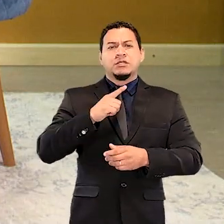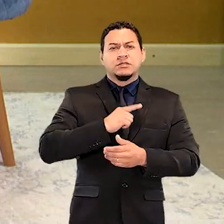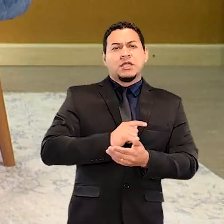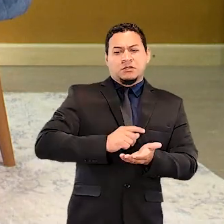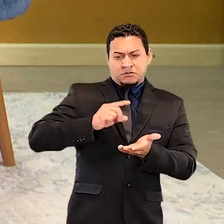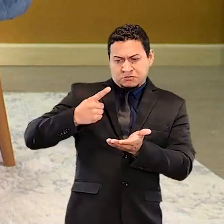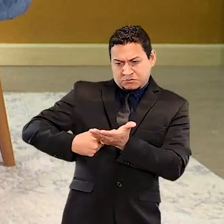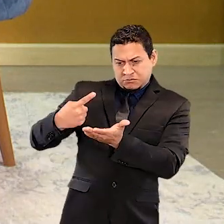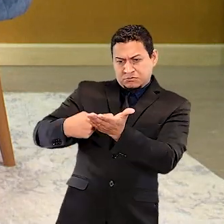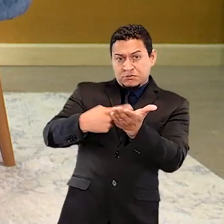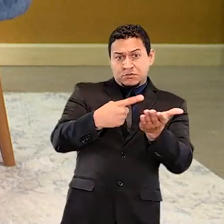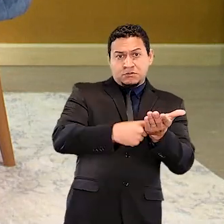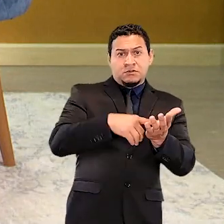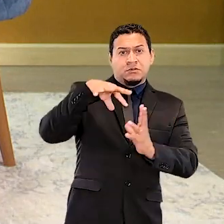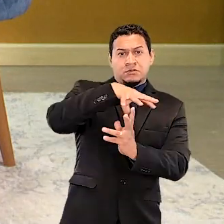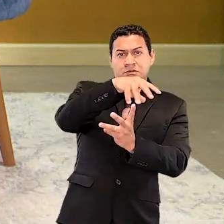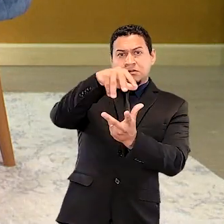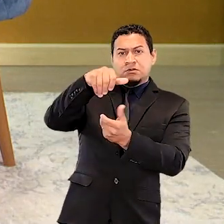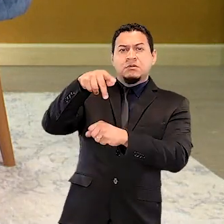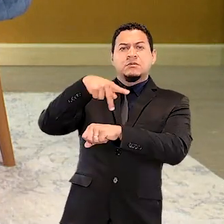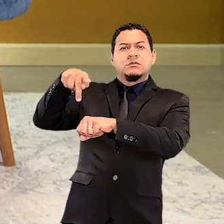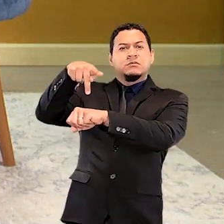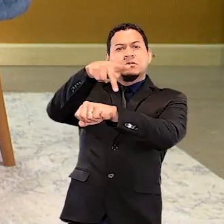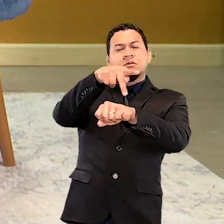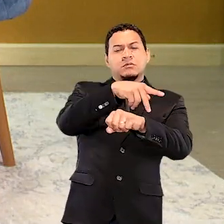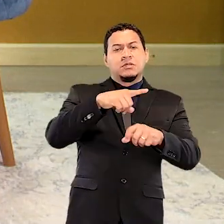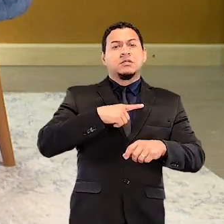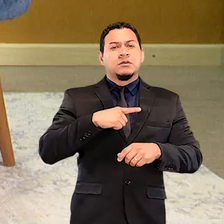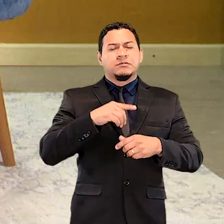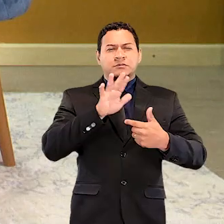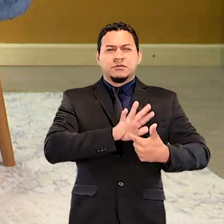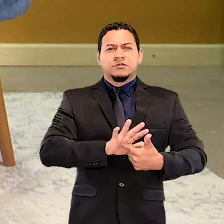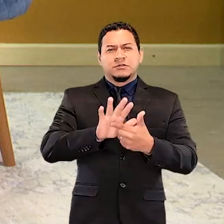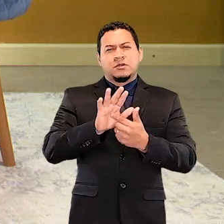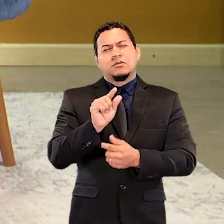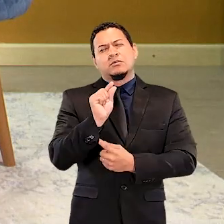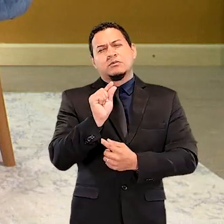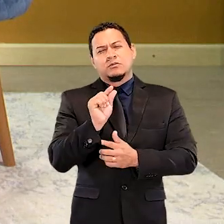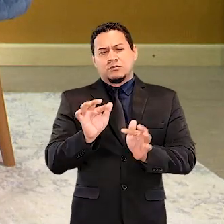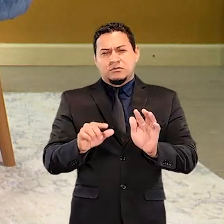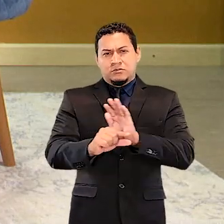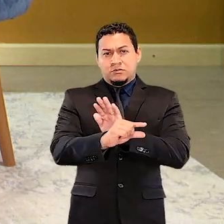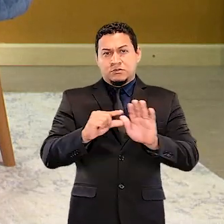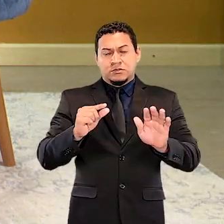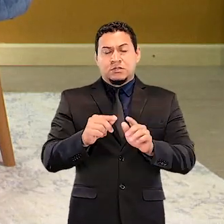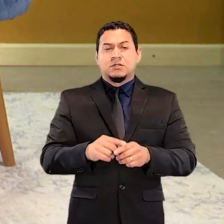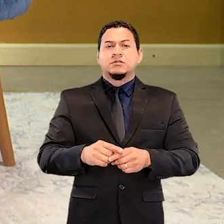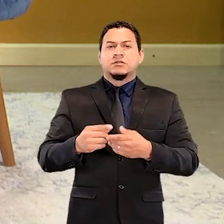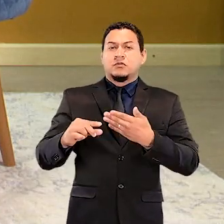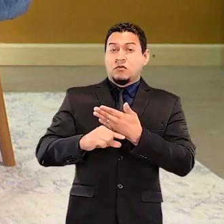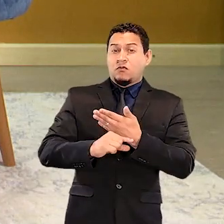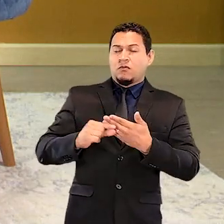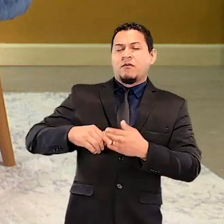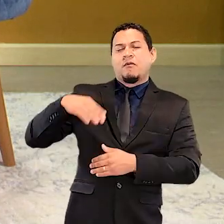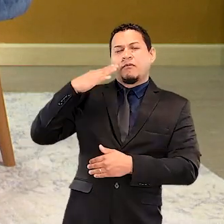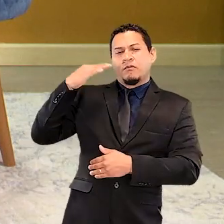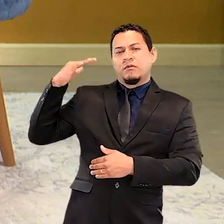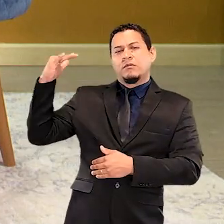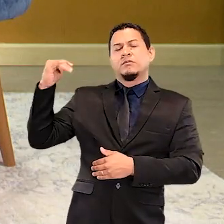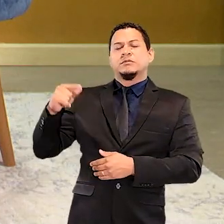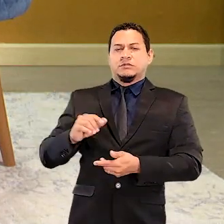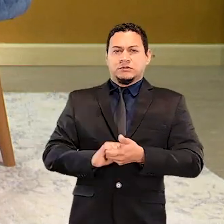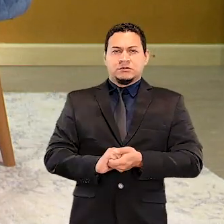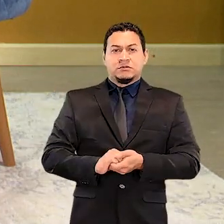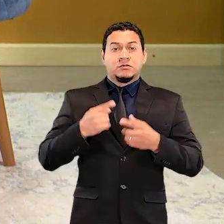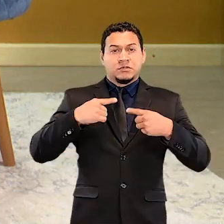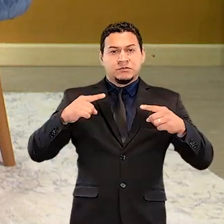internacionais para isso, e trazer uma música do Chico Buarque e do Gilberto Gil,